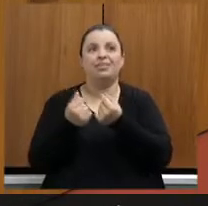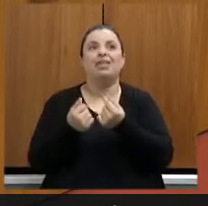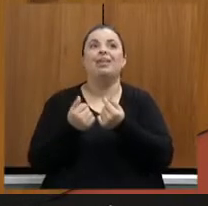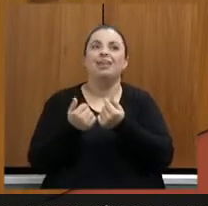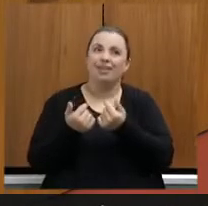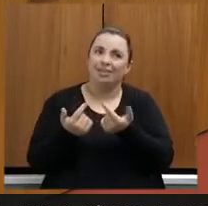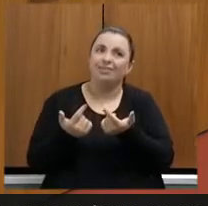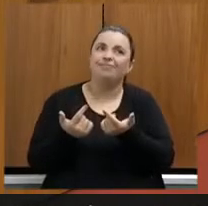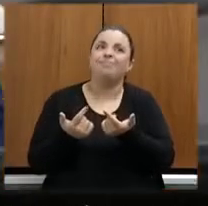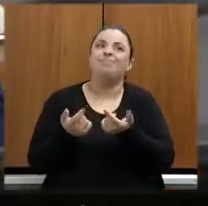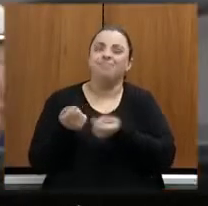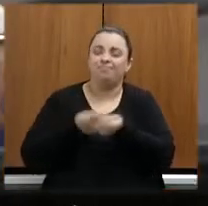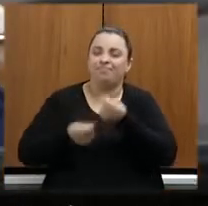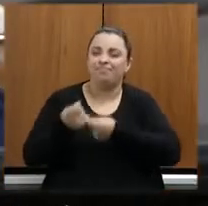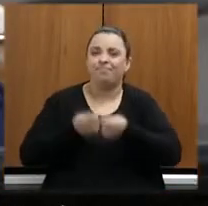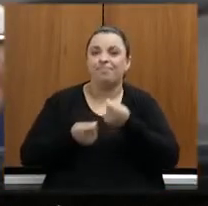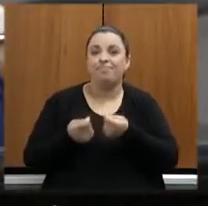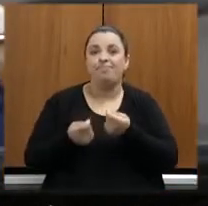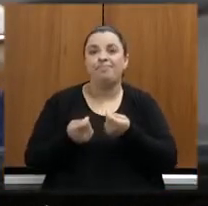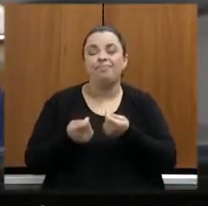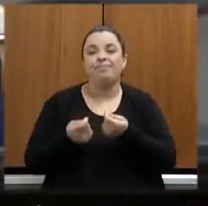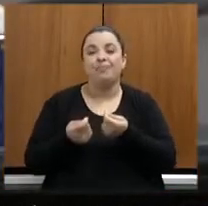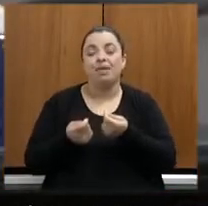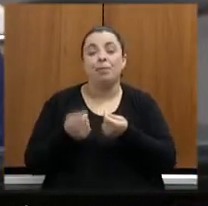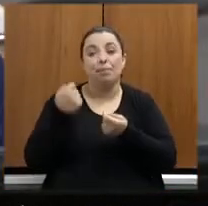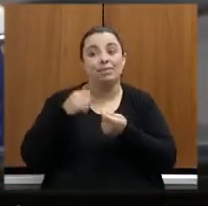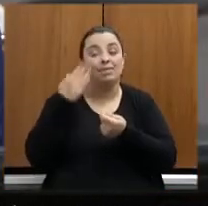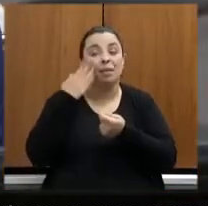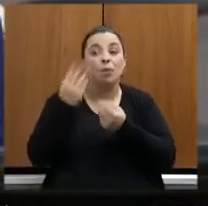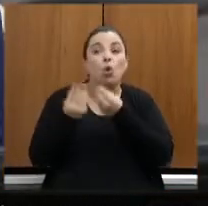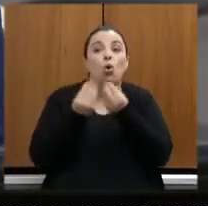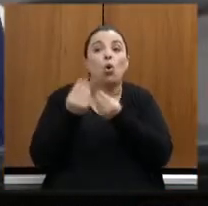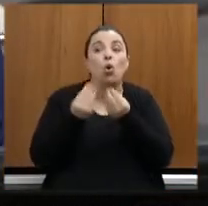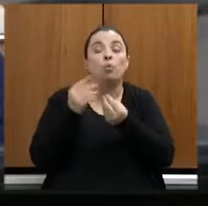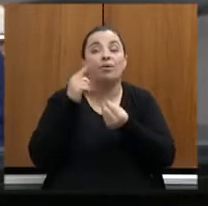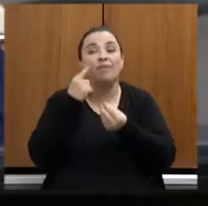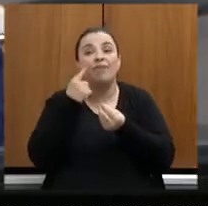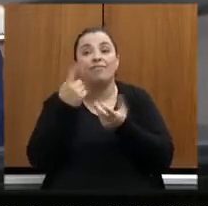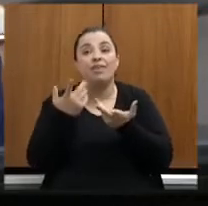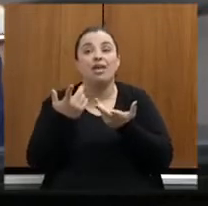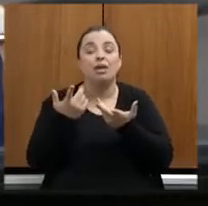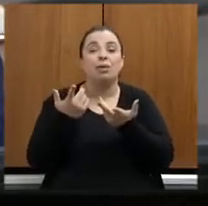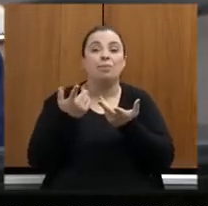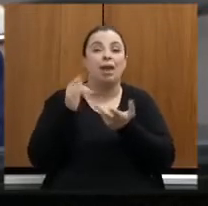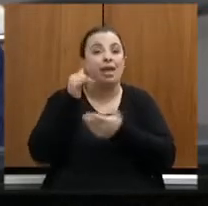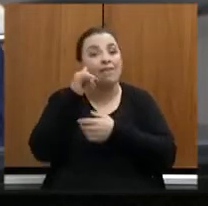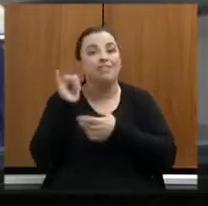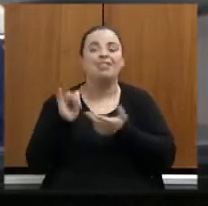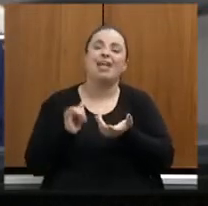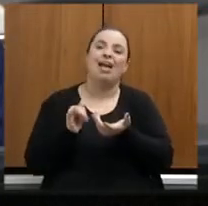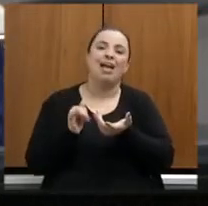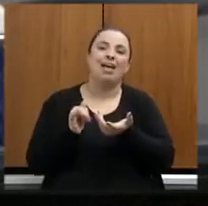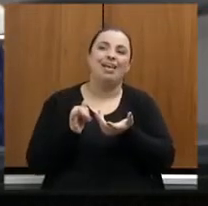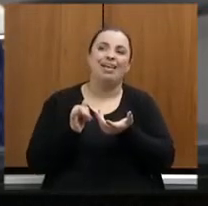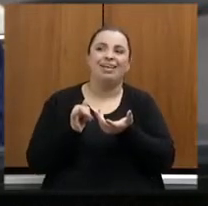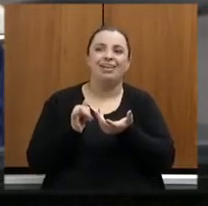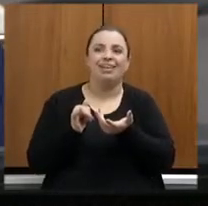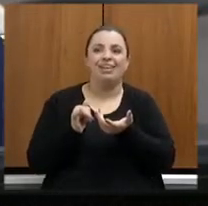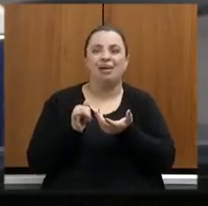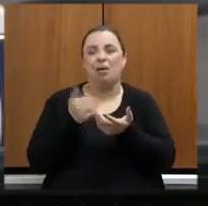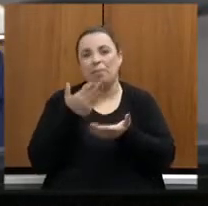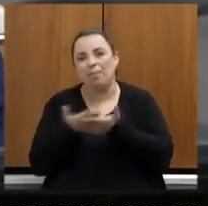então nós temos que amarrar isso com a secretaria para não ver essa questão de de evasão de receita de cm